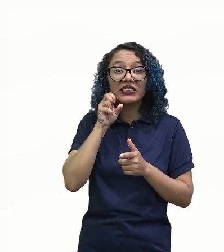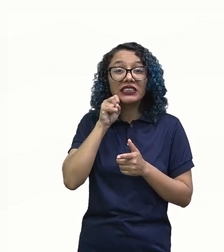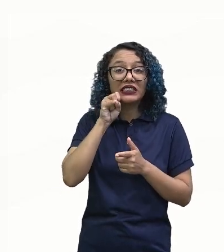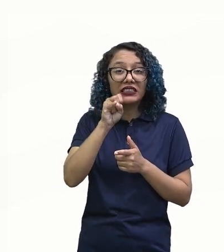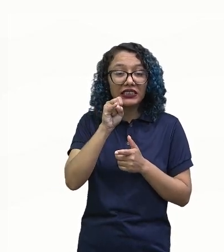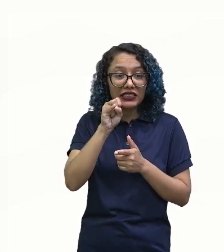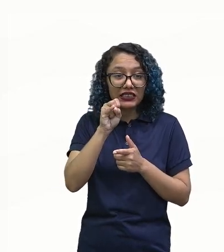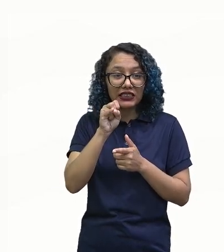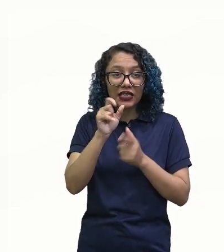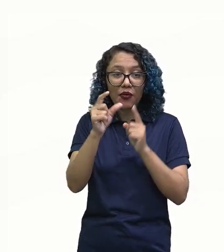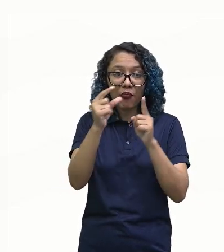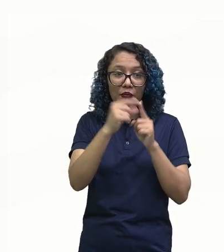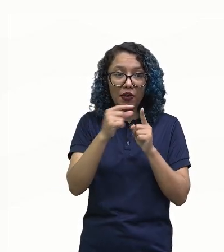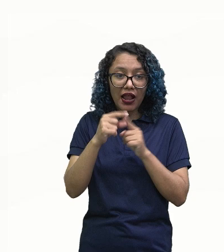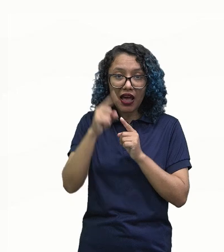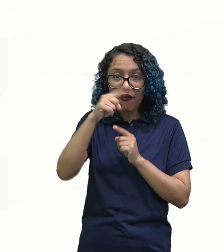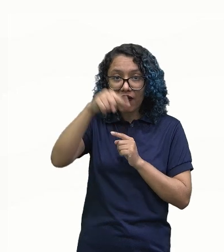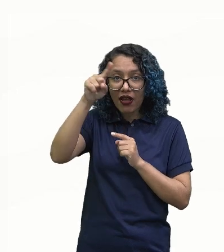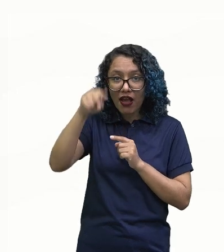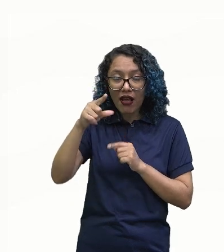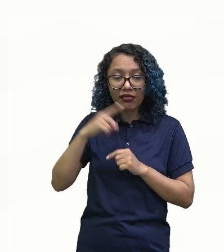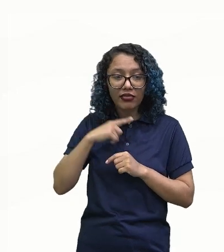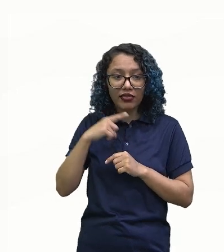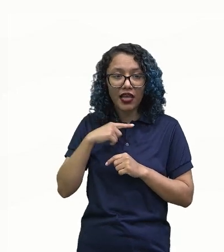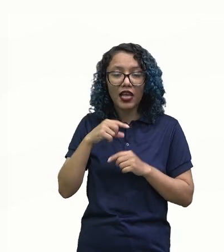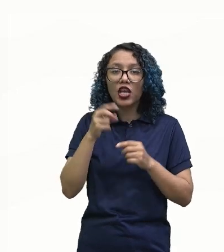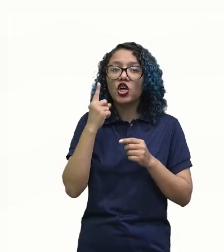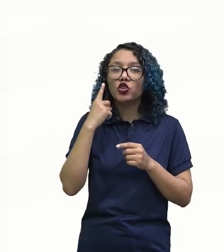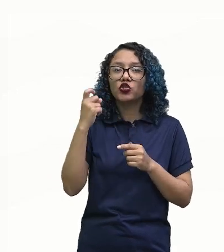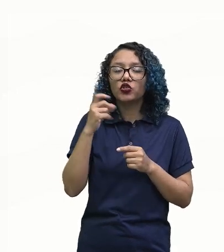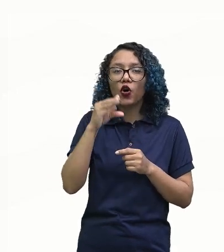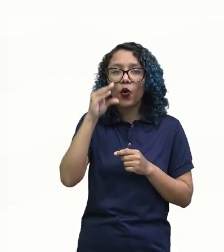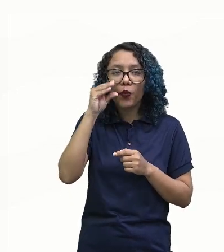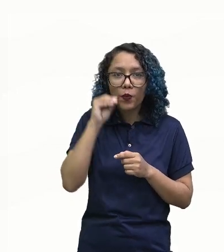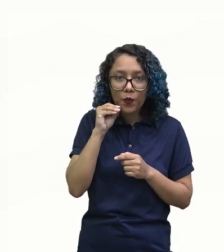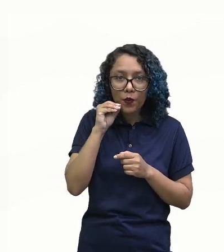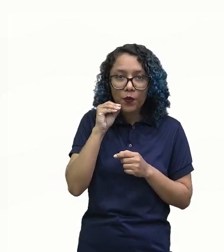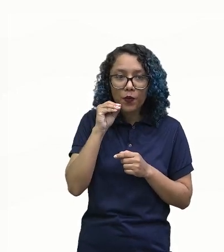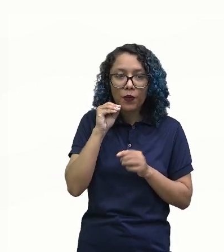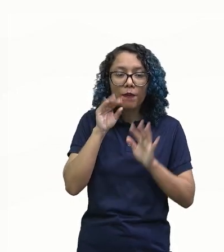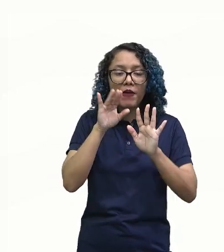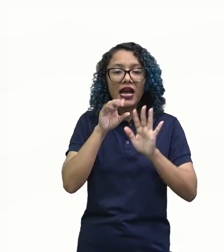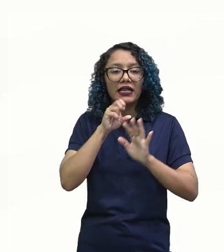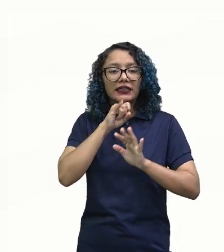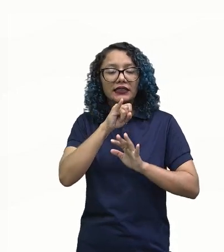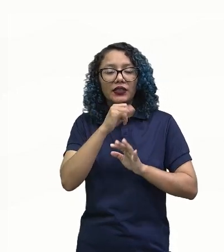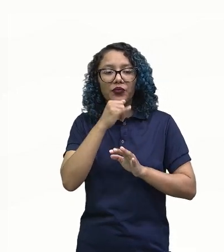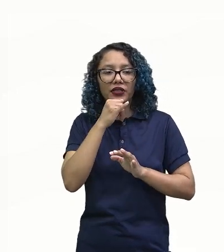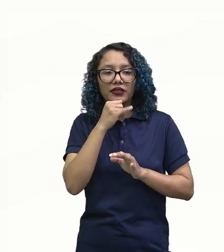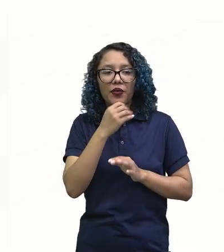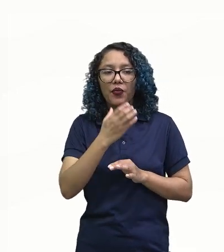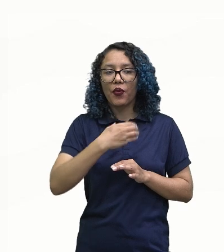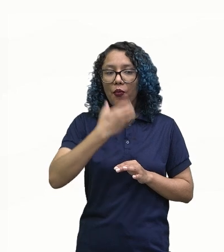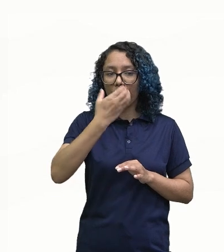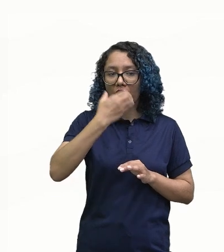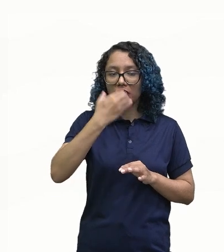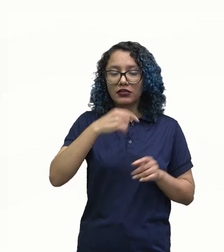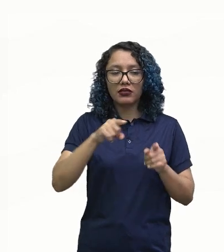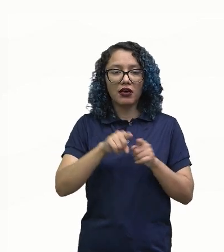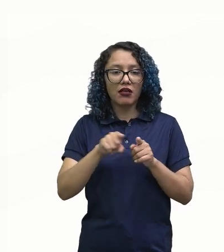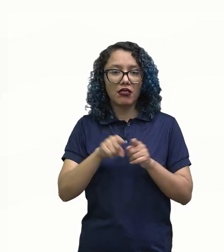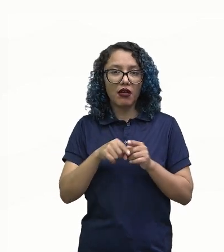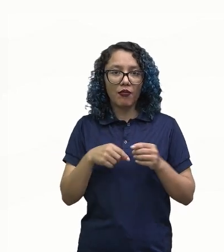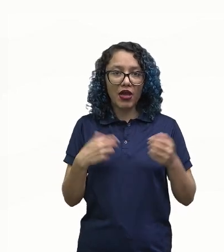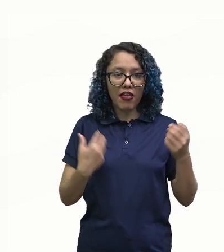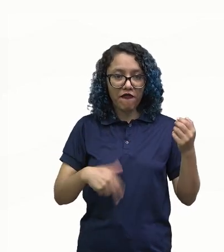acento, o som será mais fechado. Quando eu digo maçã e violão, nós